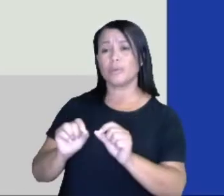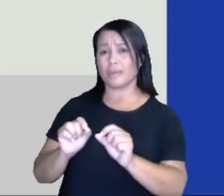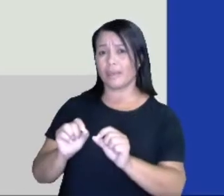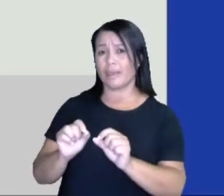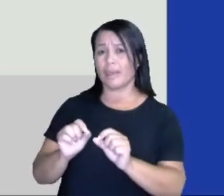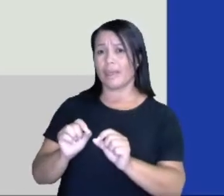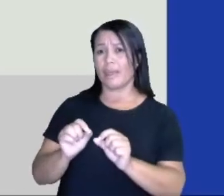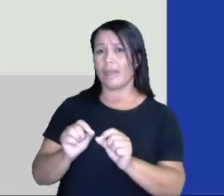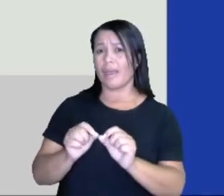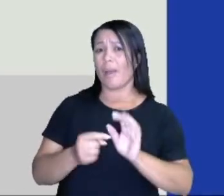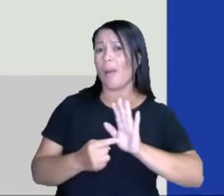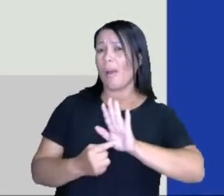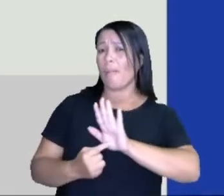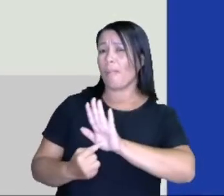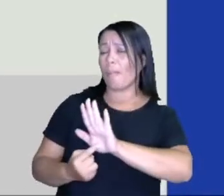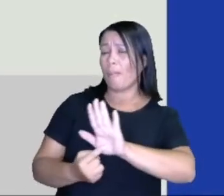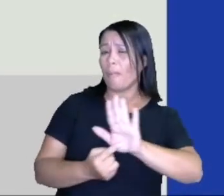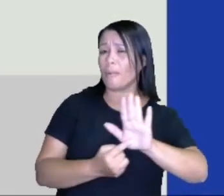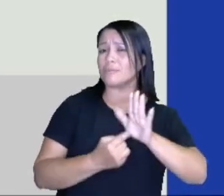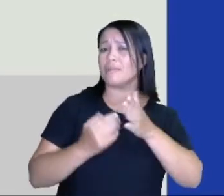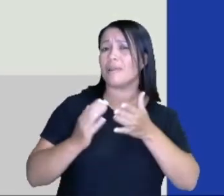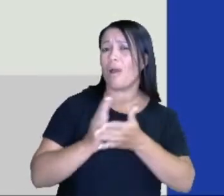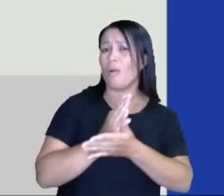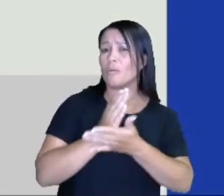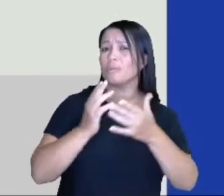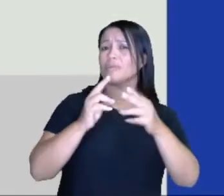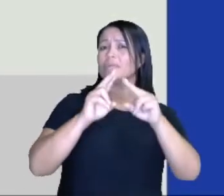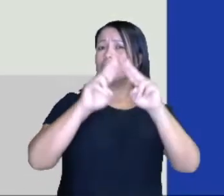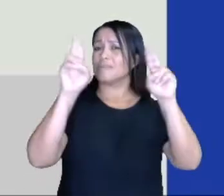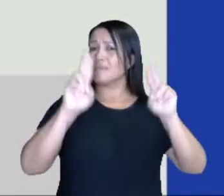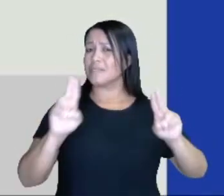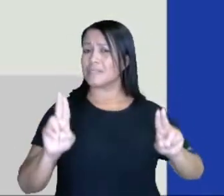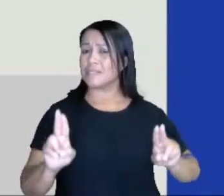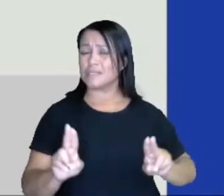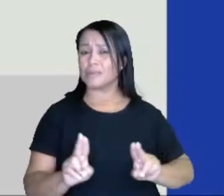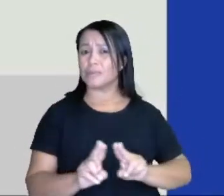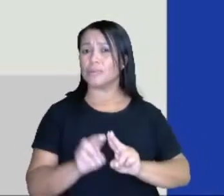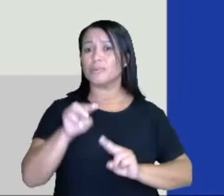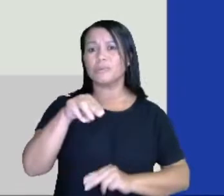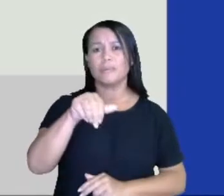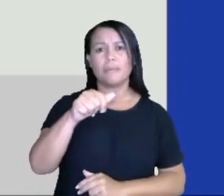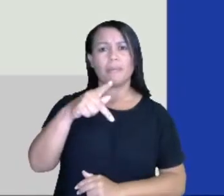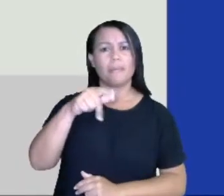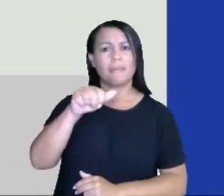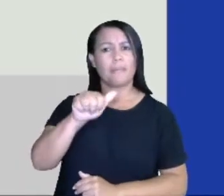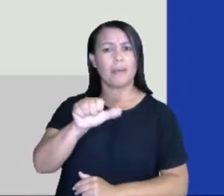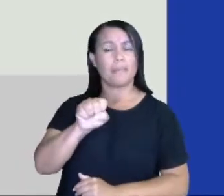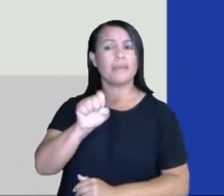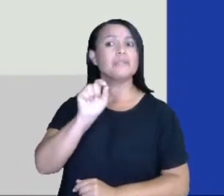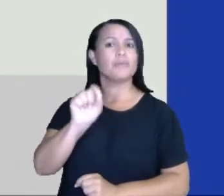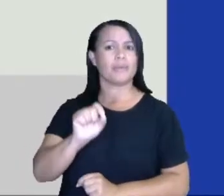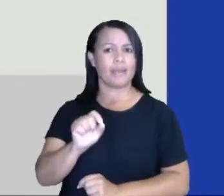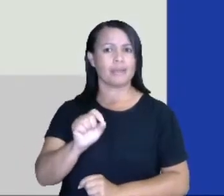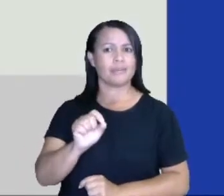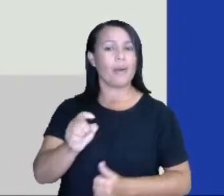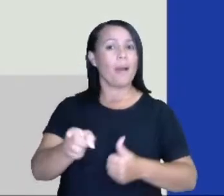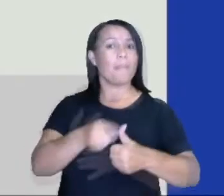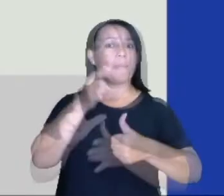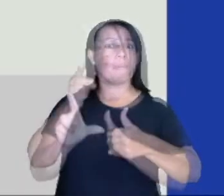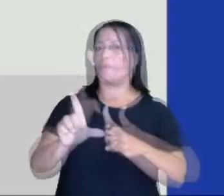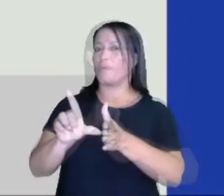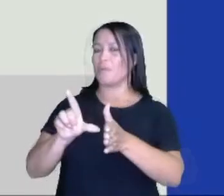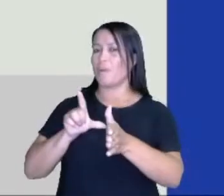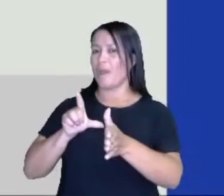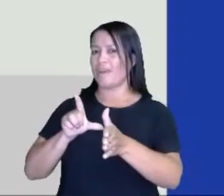por umas letrinhas aí a representação cartográfica. Os mapas foram a primeira forma de expressão